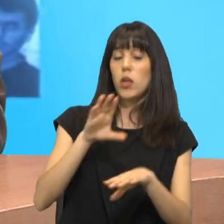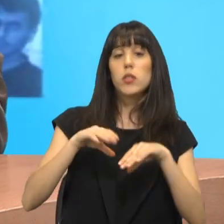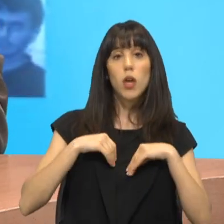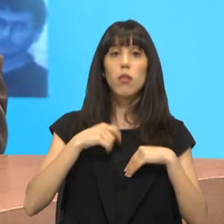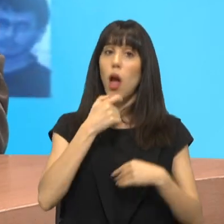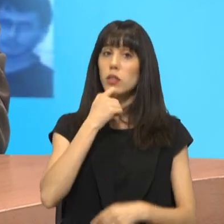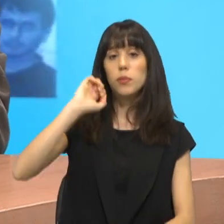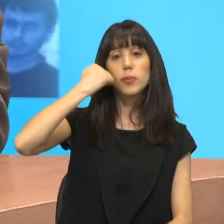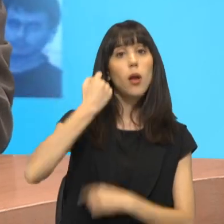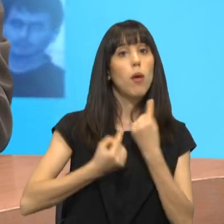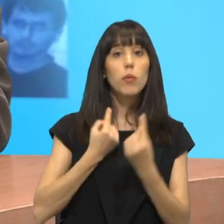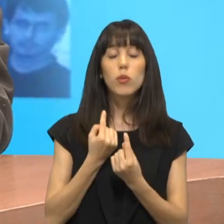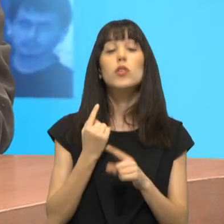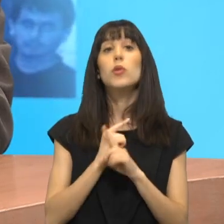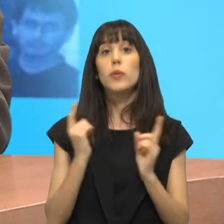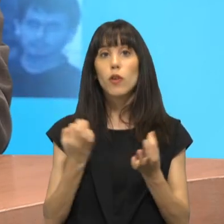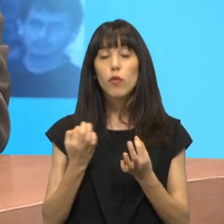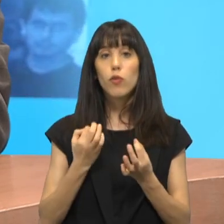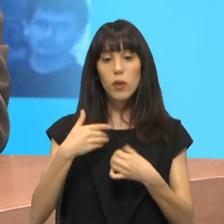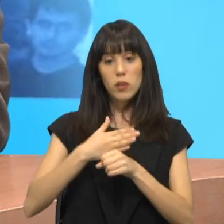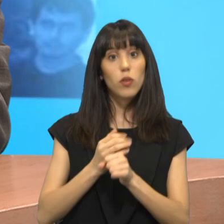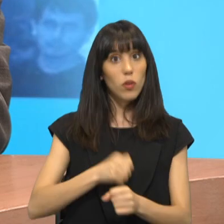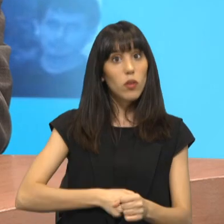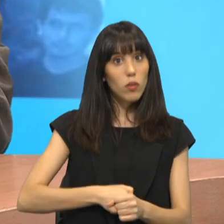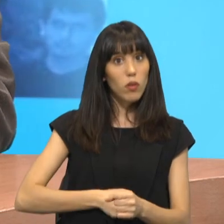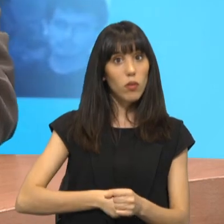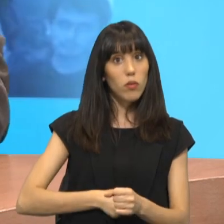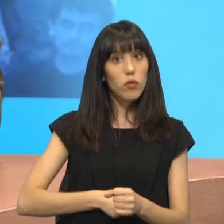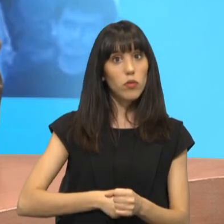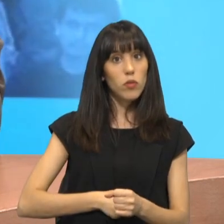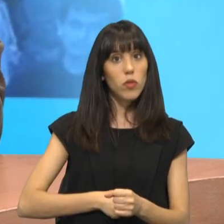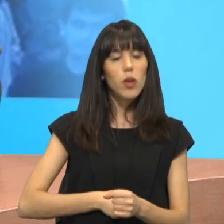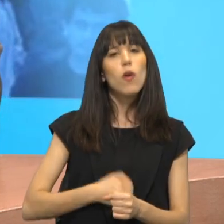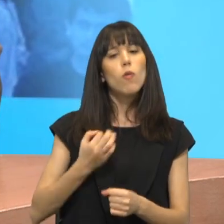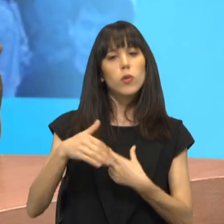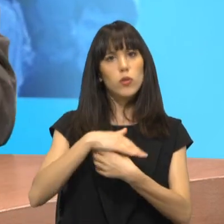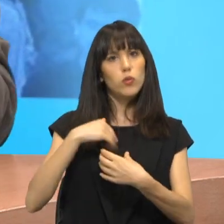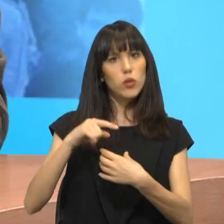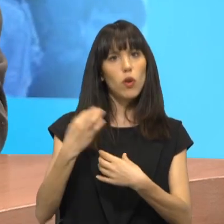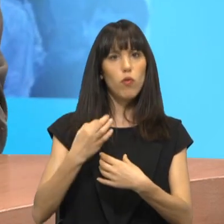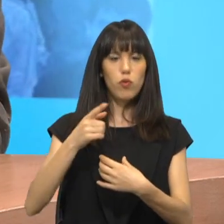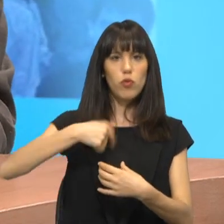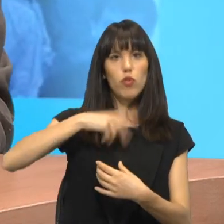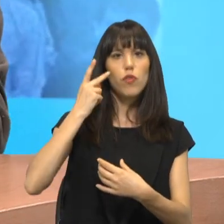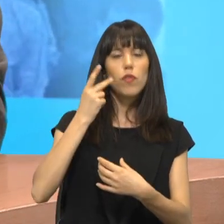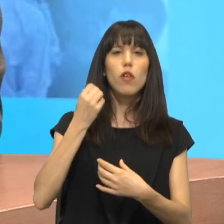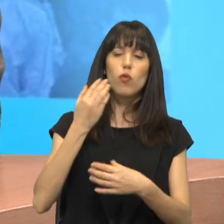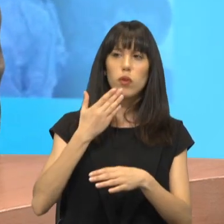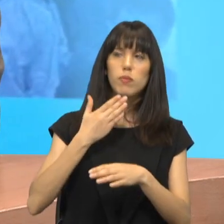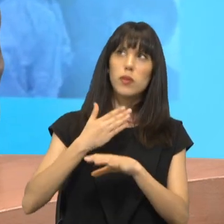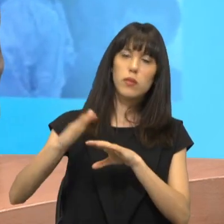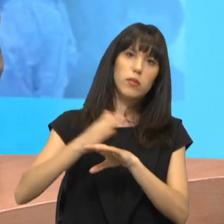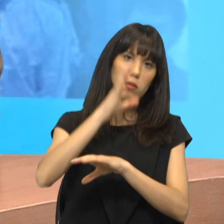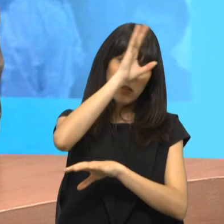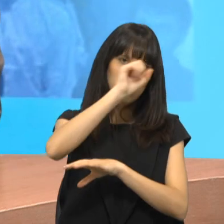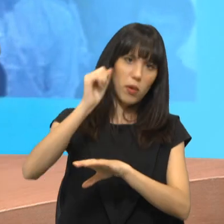também daí advinham. Porque, apesar de tudo, para os setores católicos, até pela situação de vivermos, embora era um estado de separação, era um estado